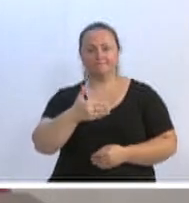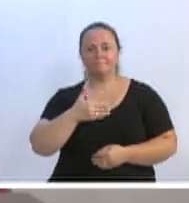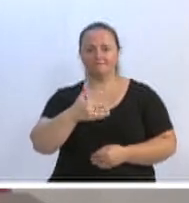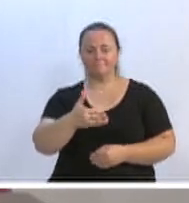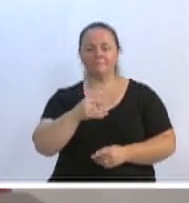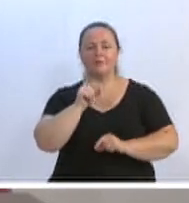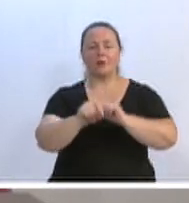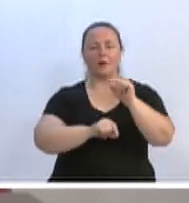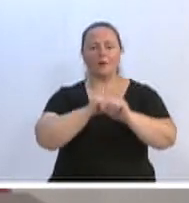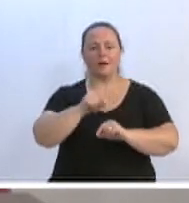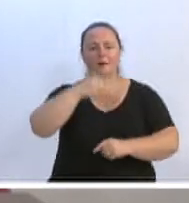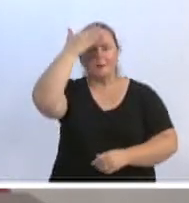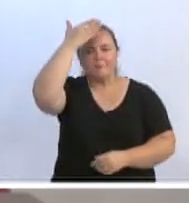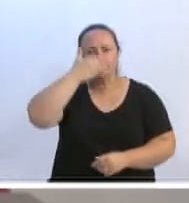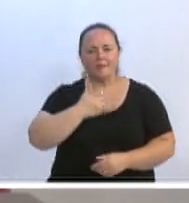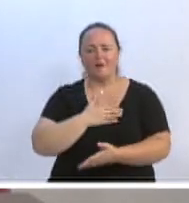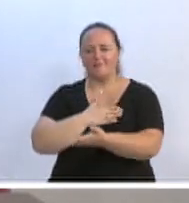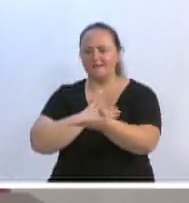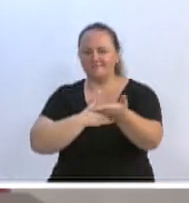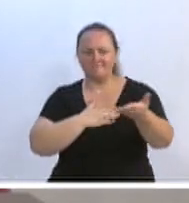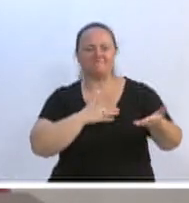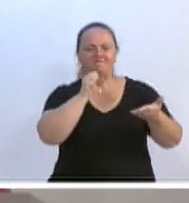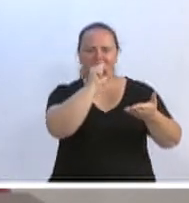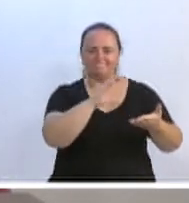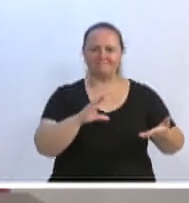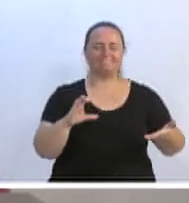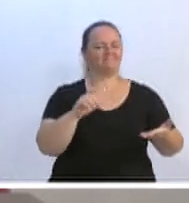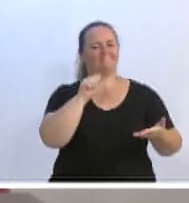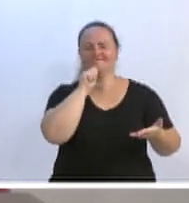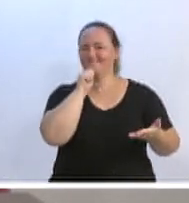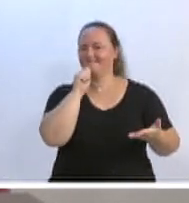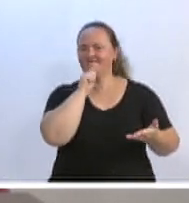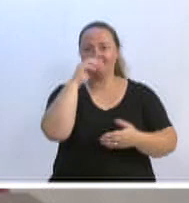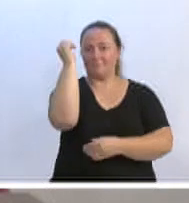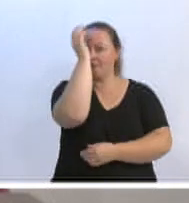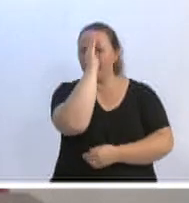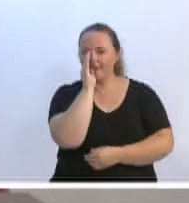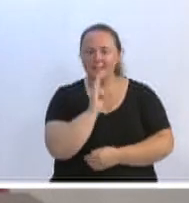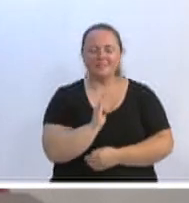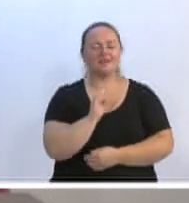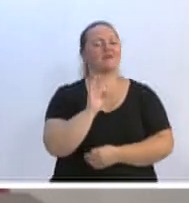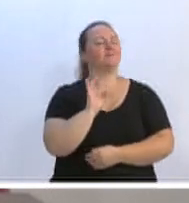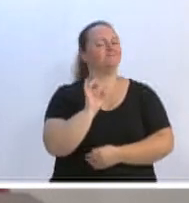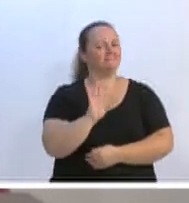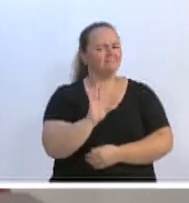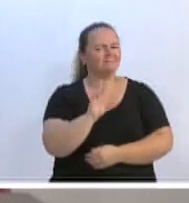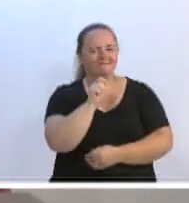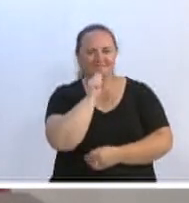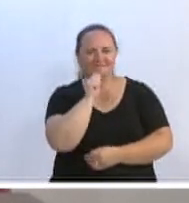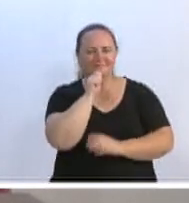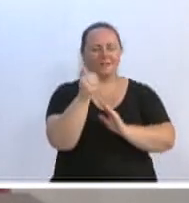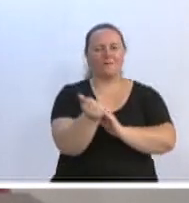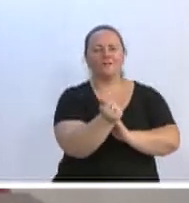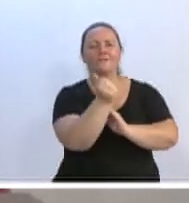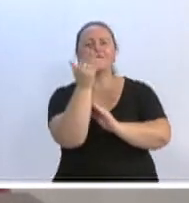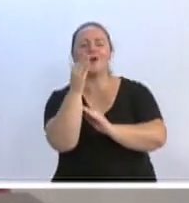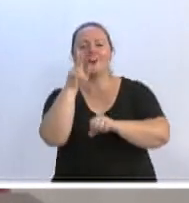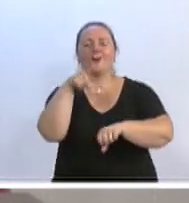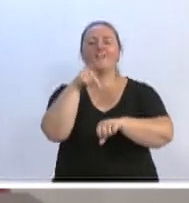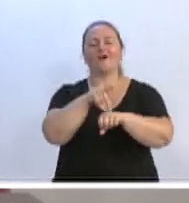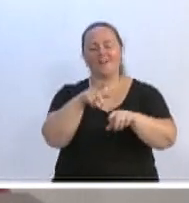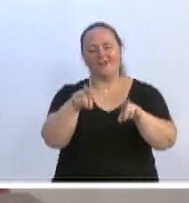será comprovada não somente em Santa Catarina ou no Brasil, mas também no exterior, pois